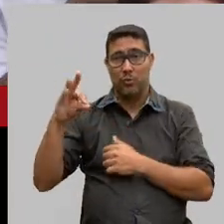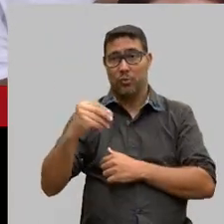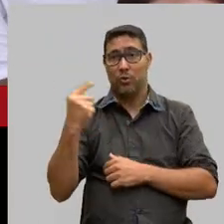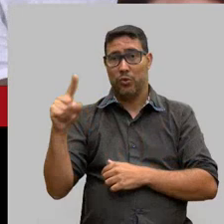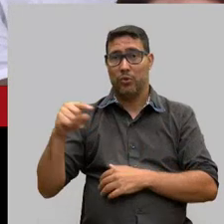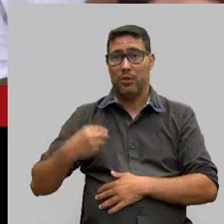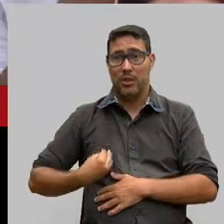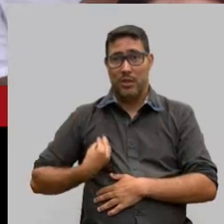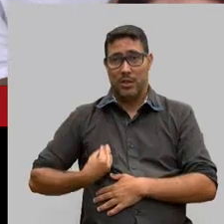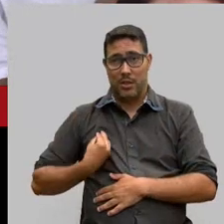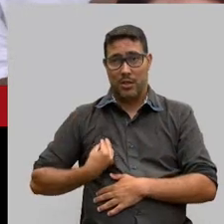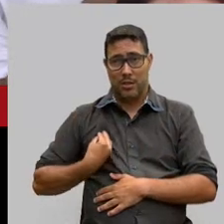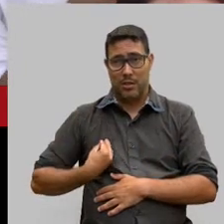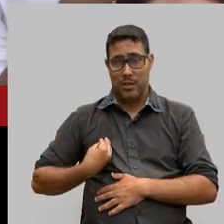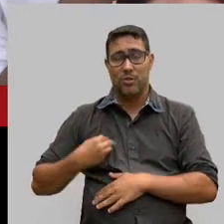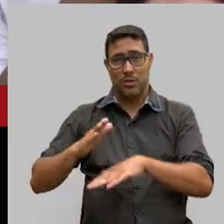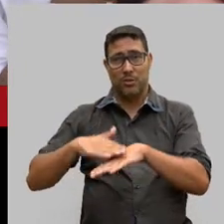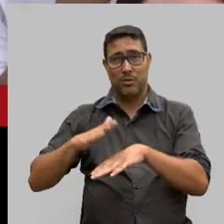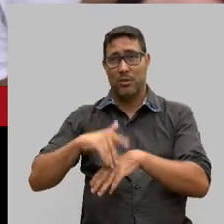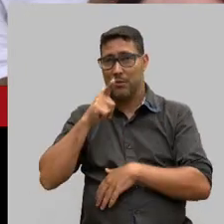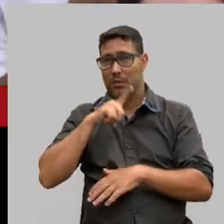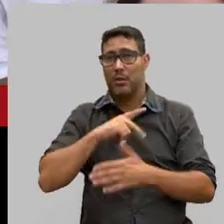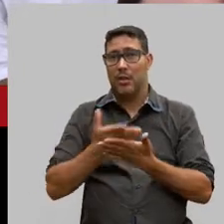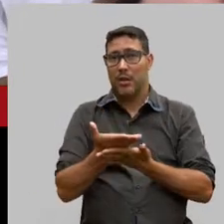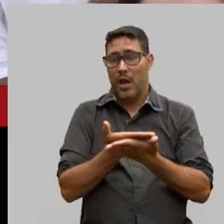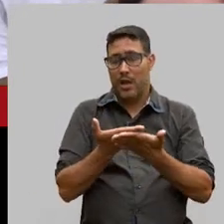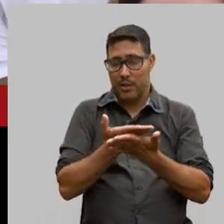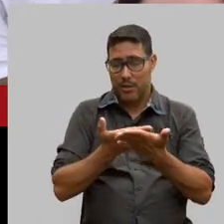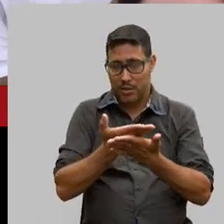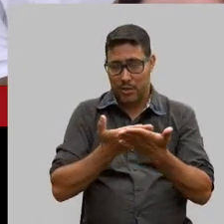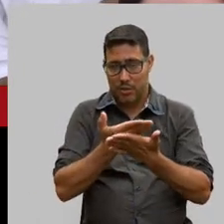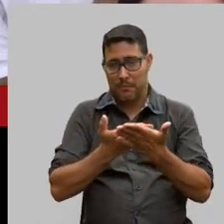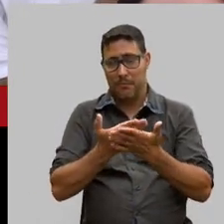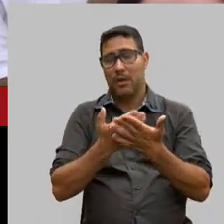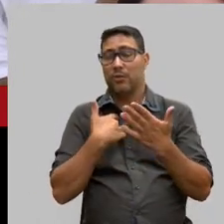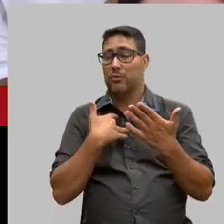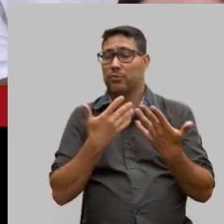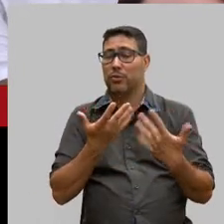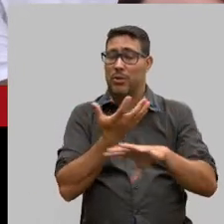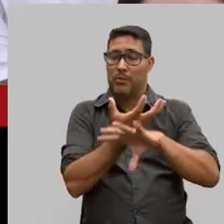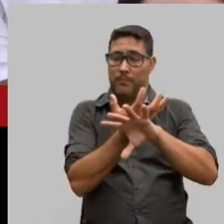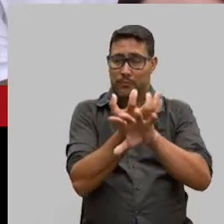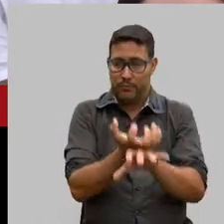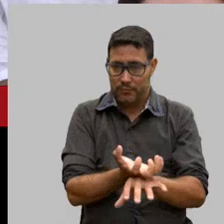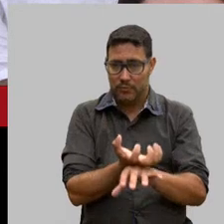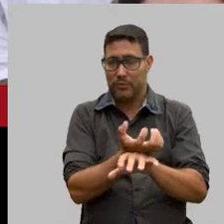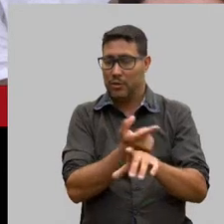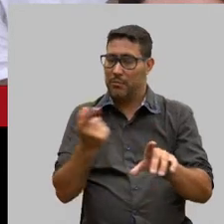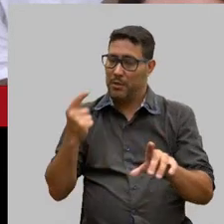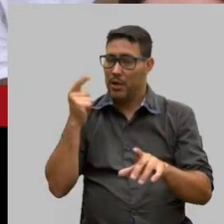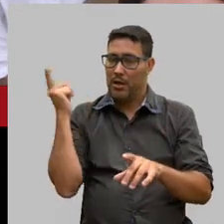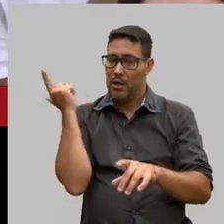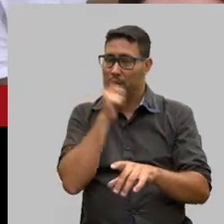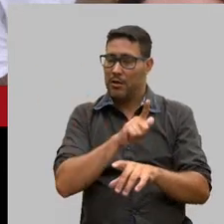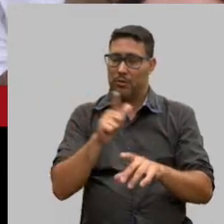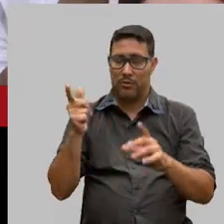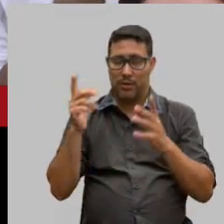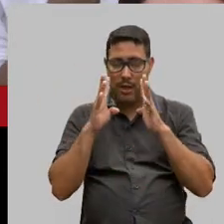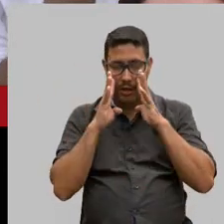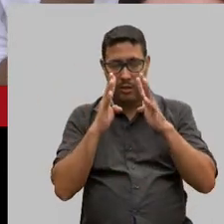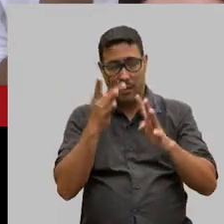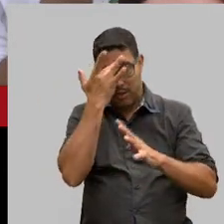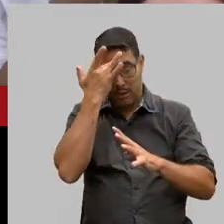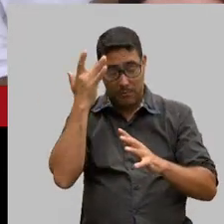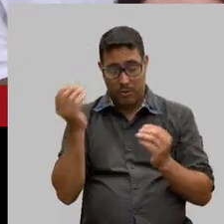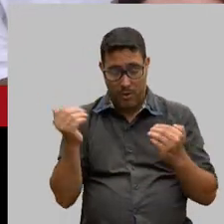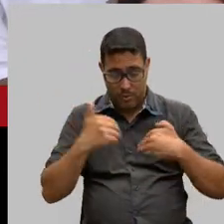né ter a linha de atendimento com a equipe mti disciplinar que já tem para atender as pessoas com autismo é é uma